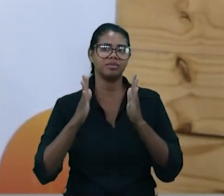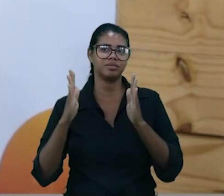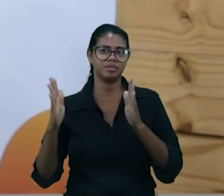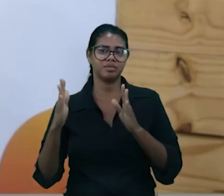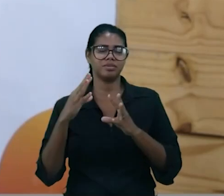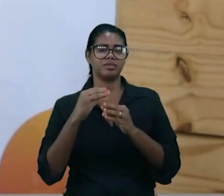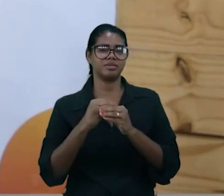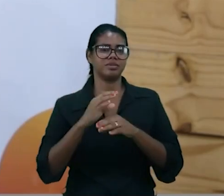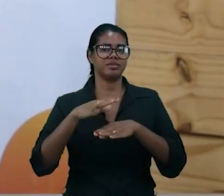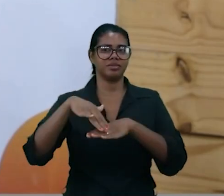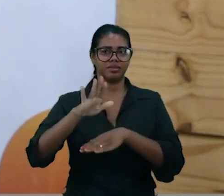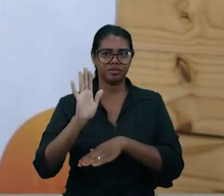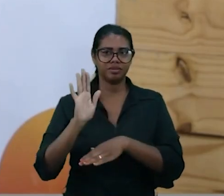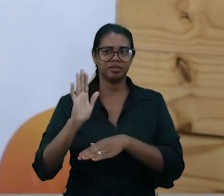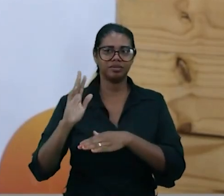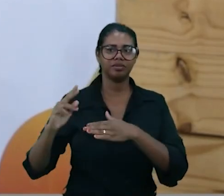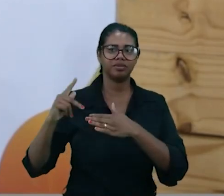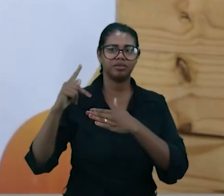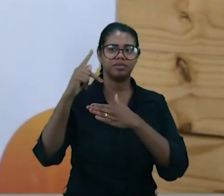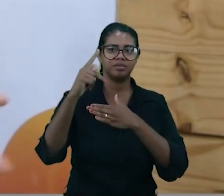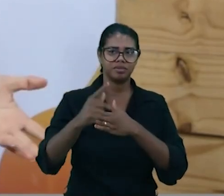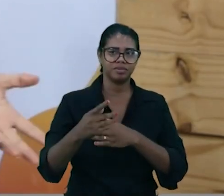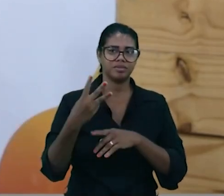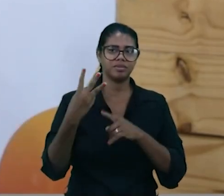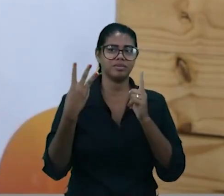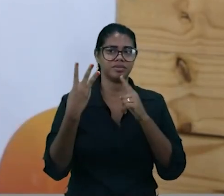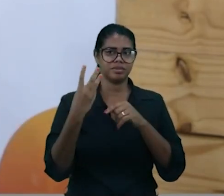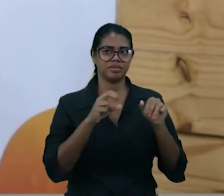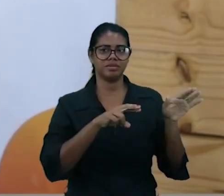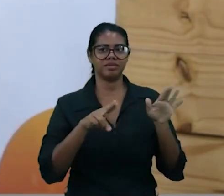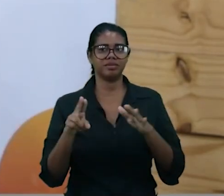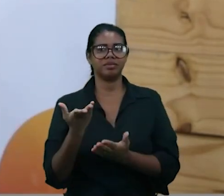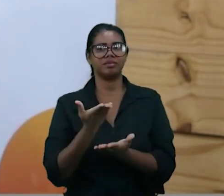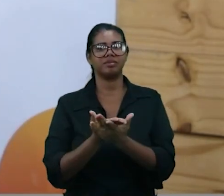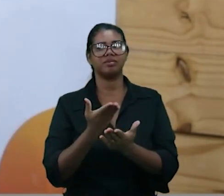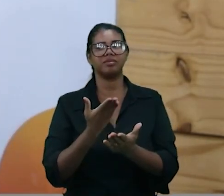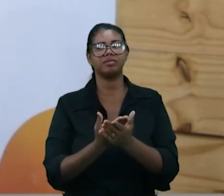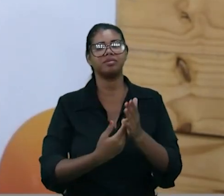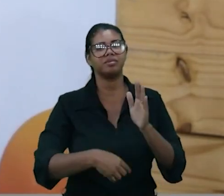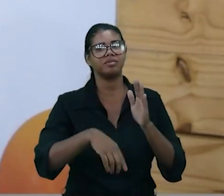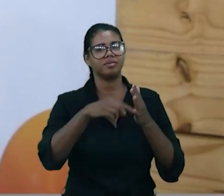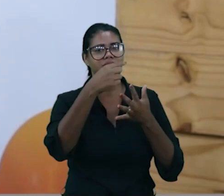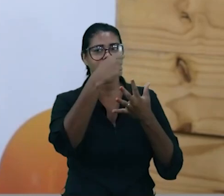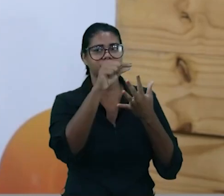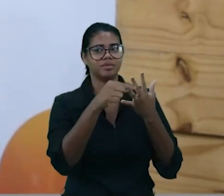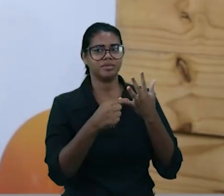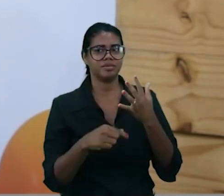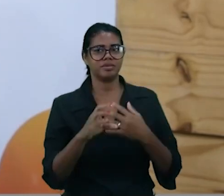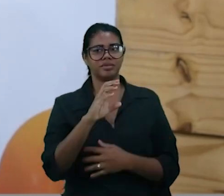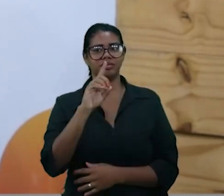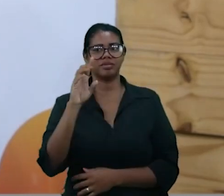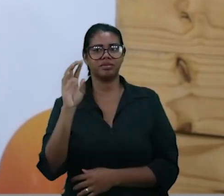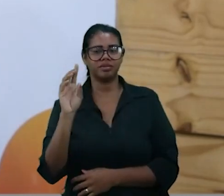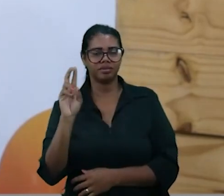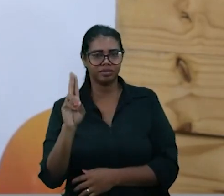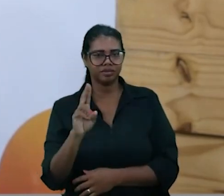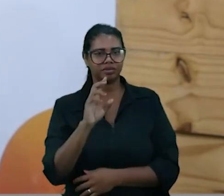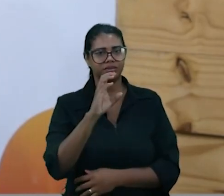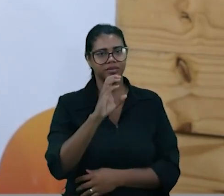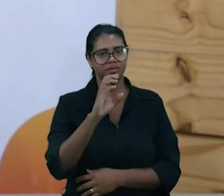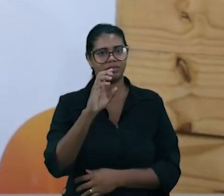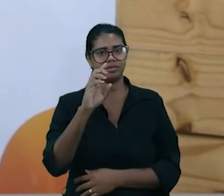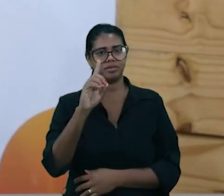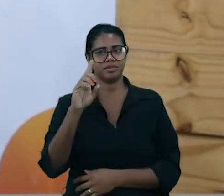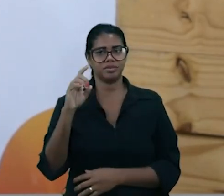um pouquinho mais lá na frente, né, na terceira semana, a gente estuda as principais classificações, que é a CDU e a CDD, e aí você